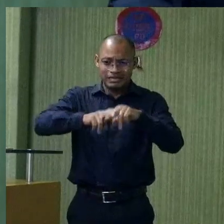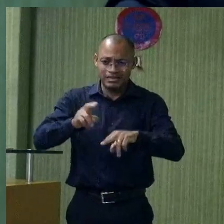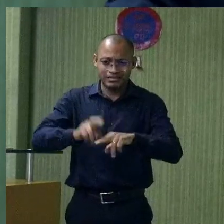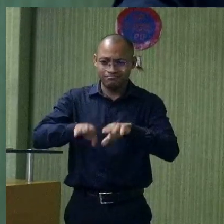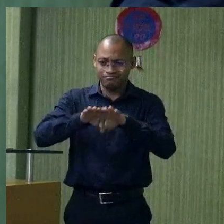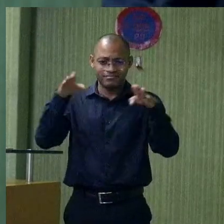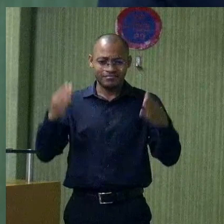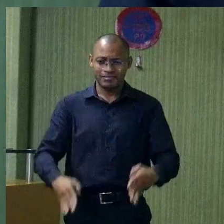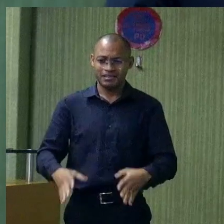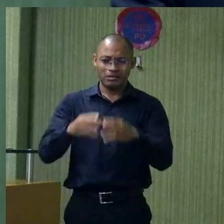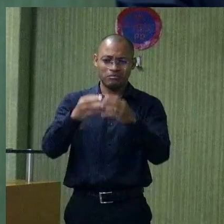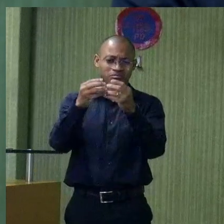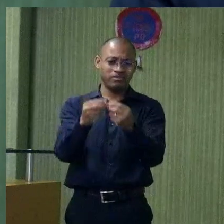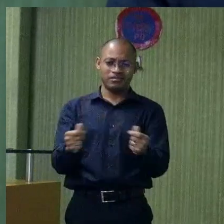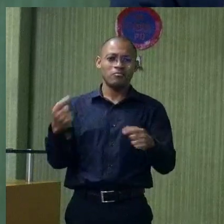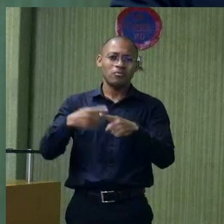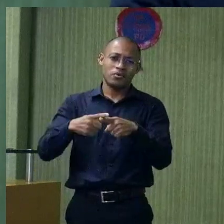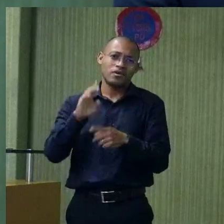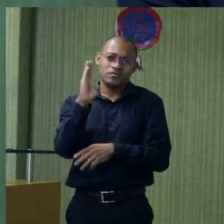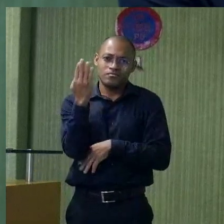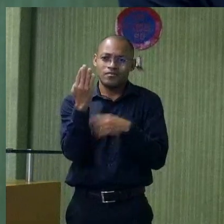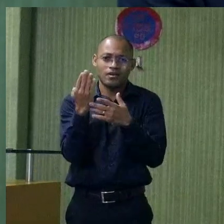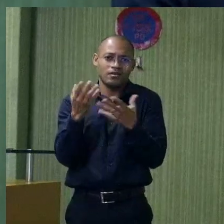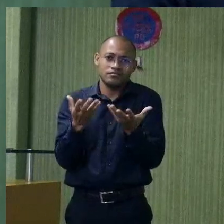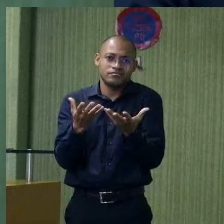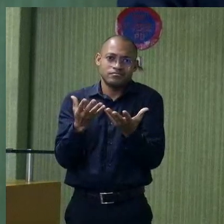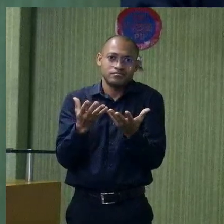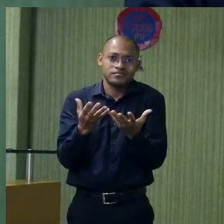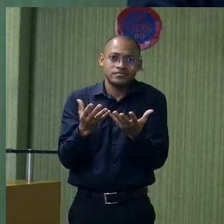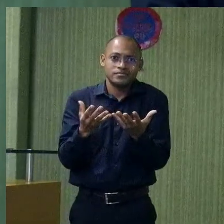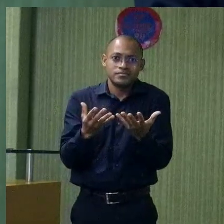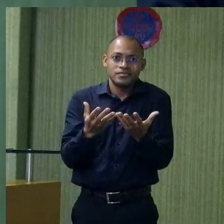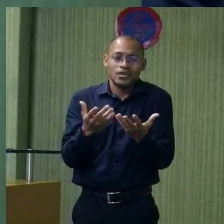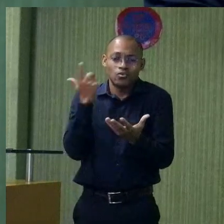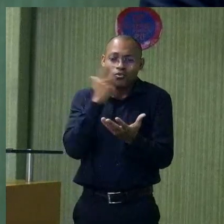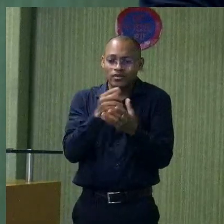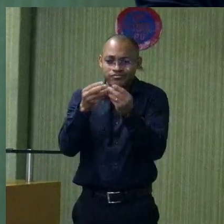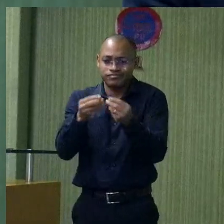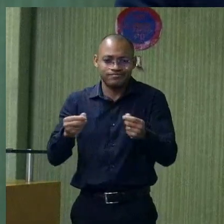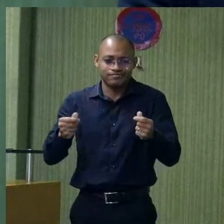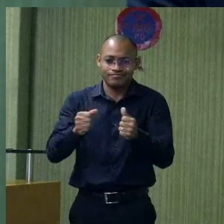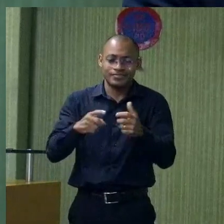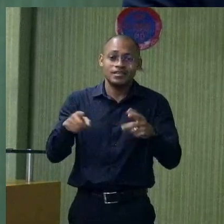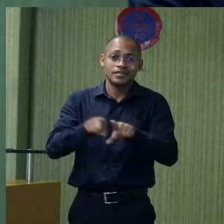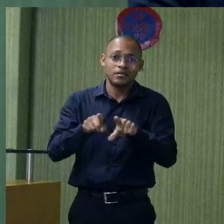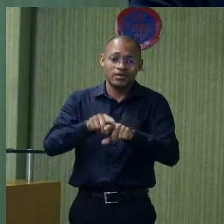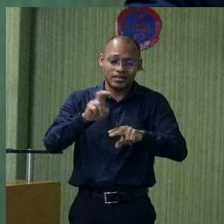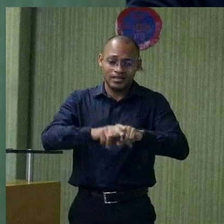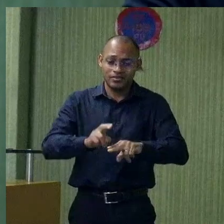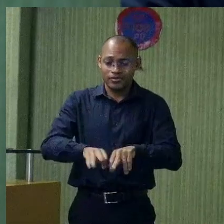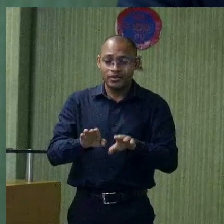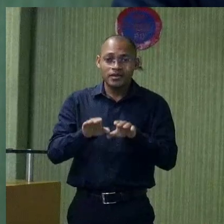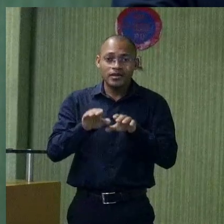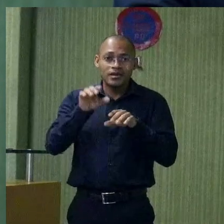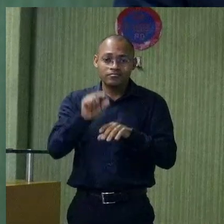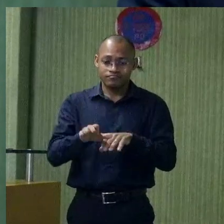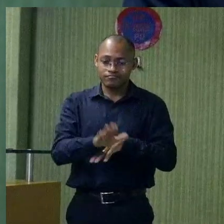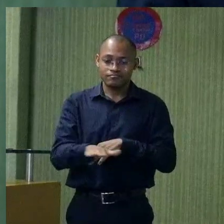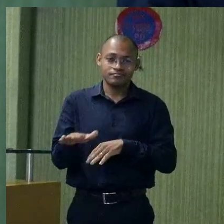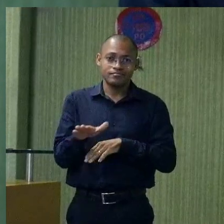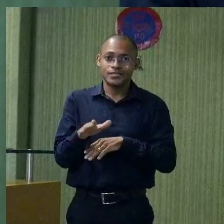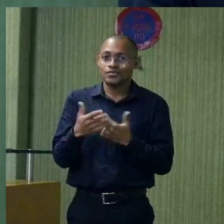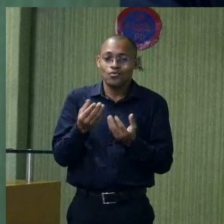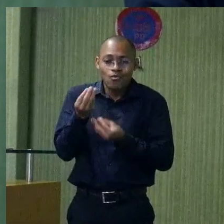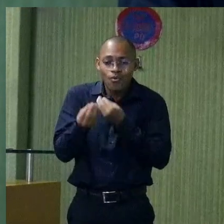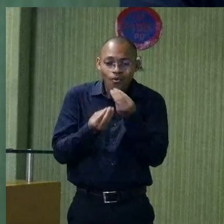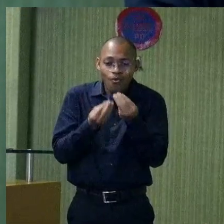descartados porque a madeira ela não permite né nenhum tipo de aproveitamento e até mesmo as cadeirinhas de educação infantil não tem